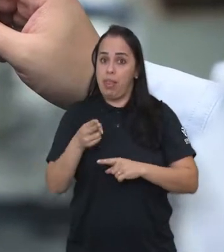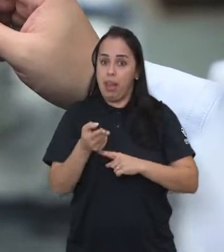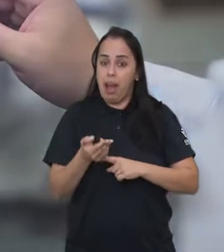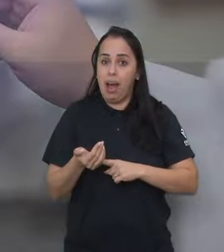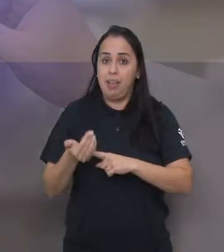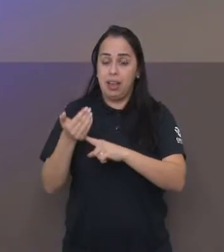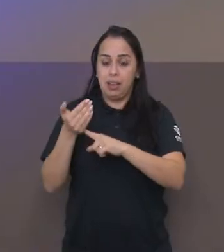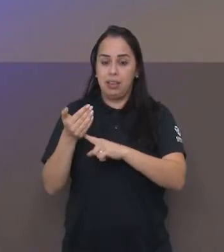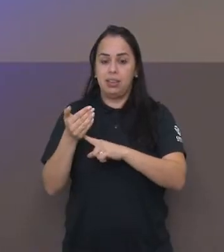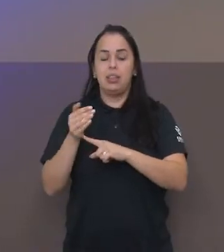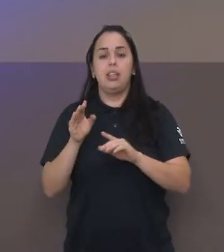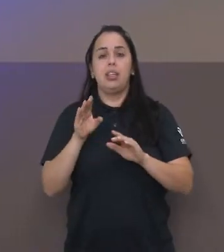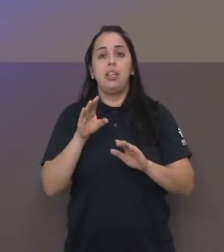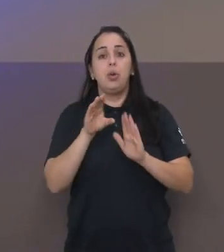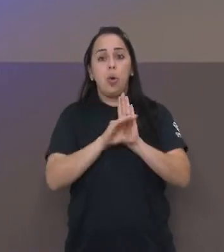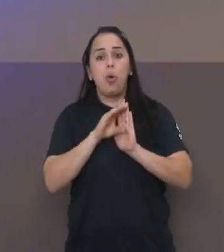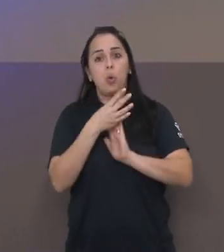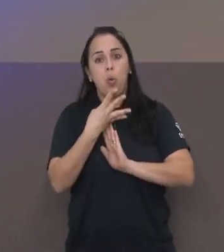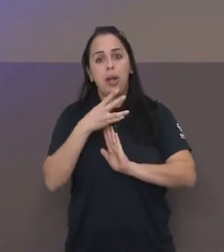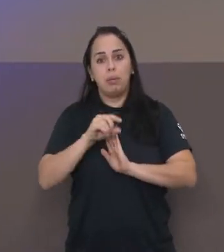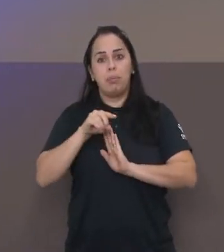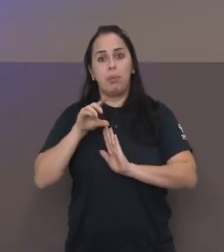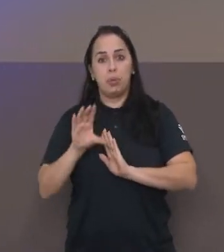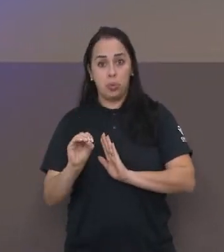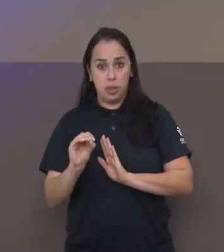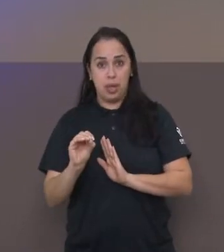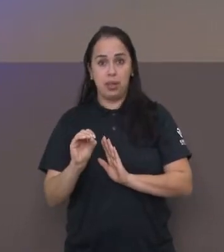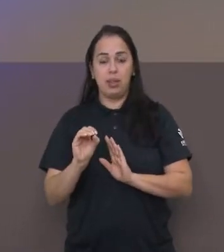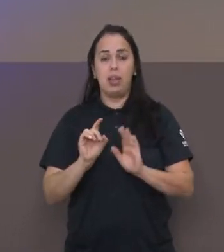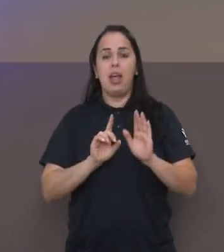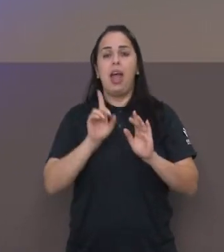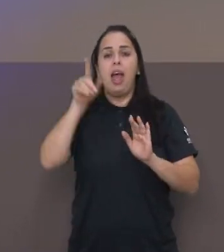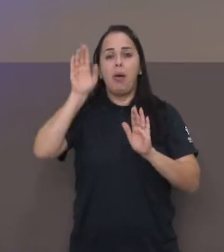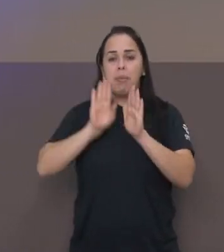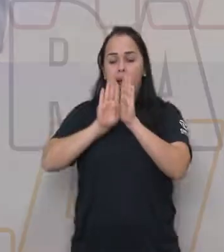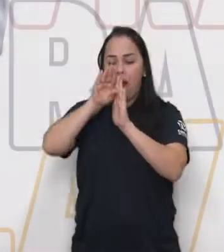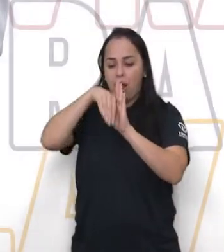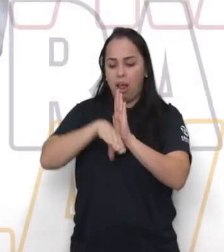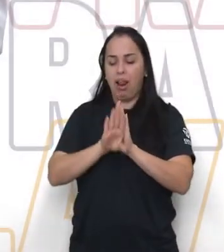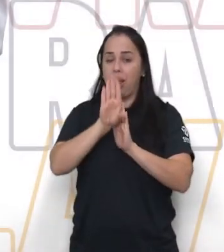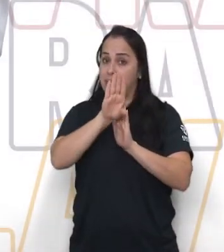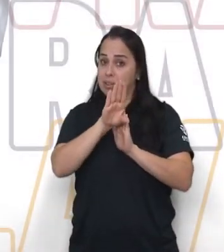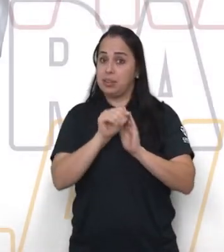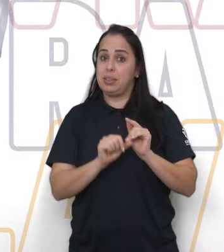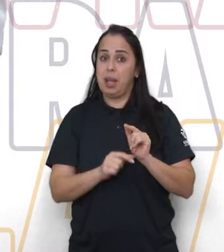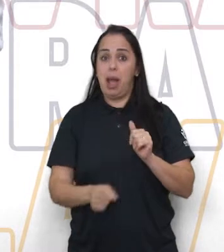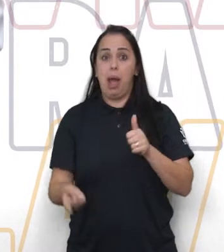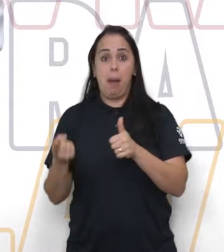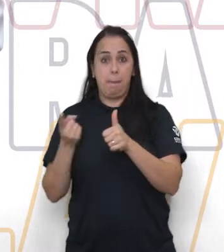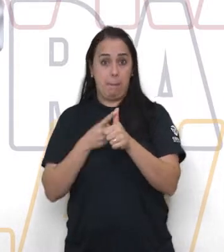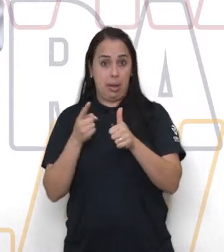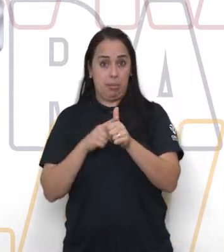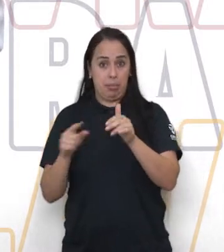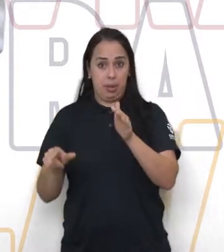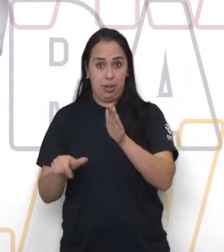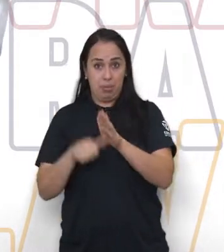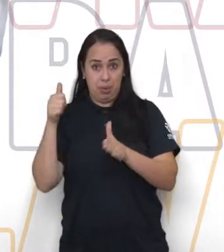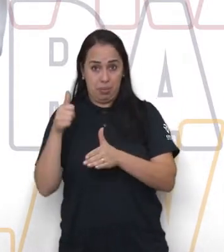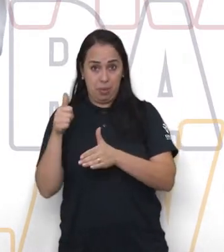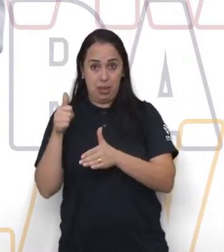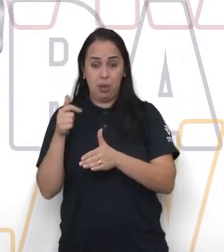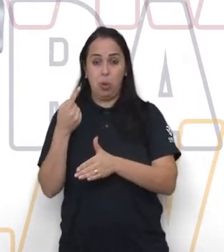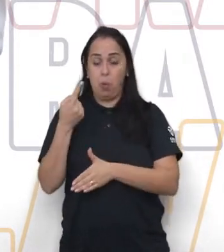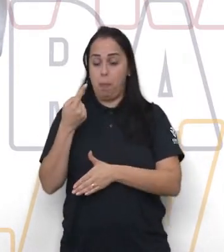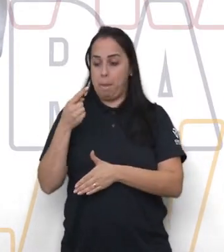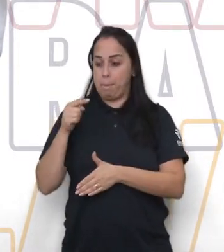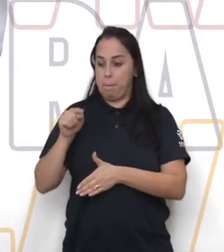né e eu conceito 4.0 ele vem de uma curva de crescimento Então se imagina que a primeira a primeira